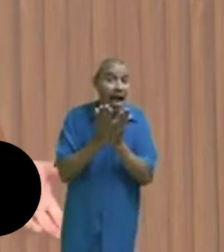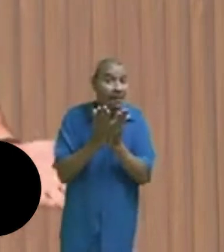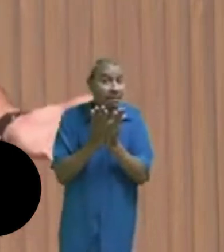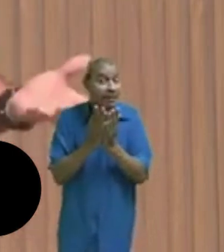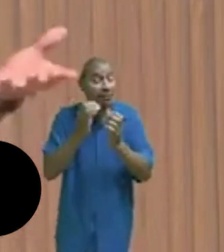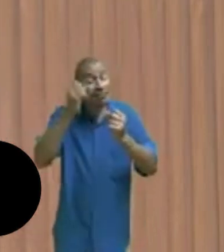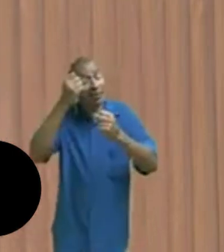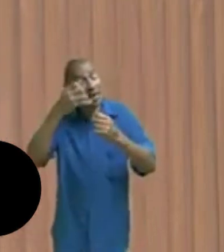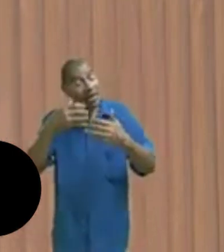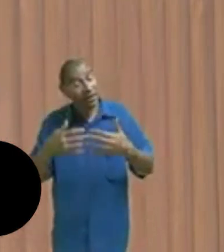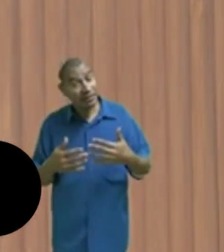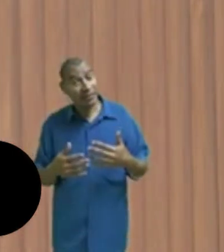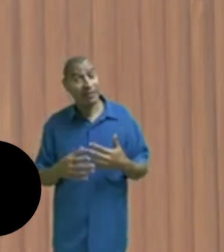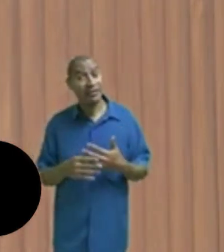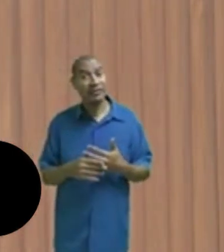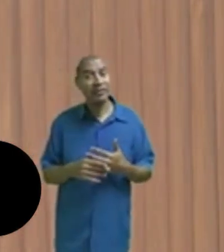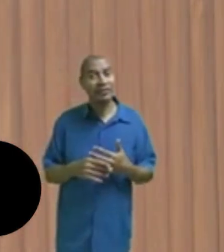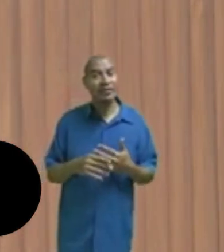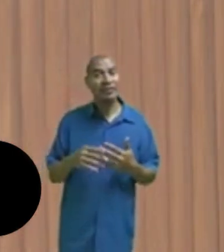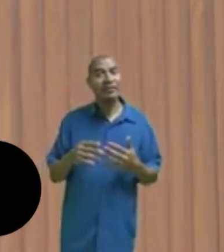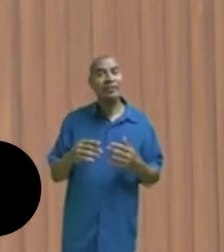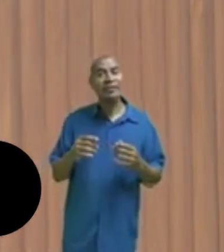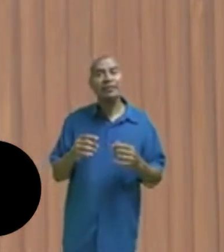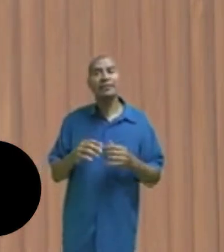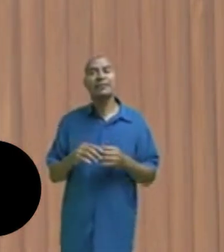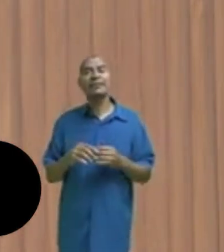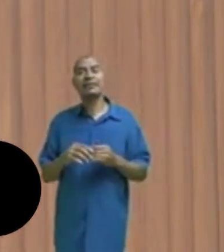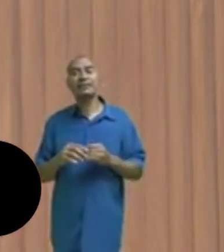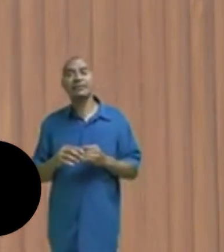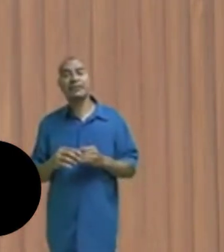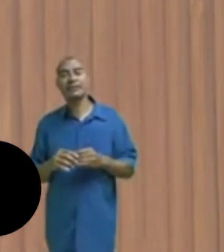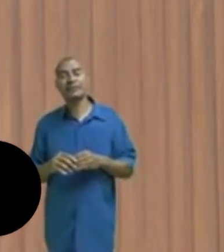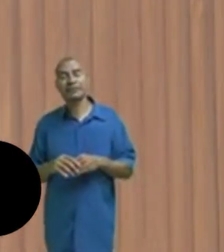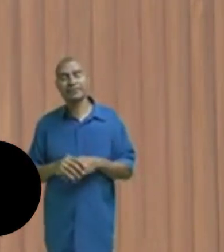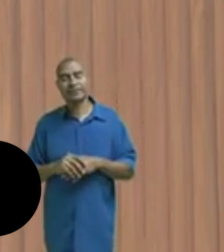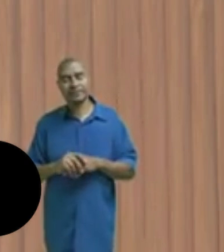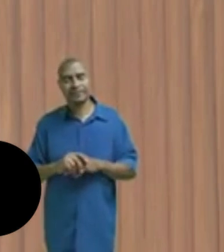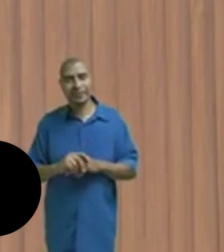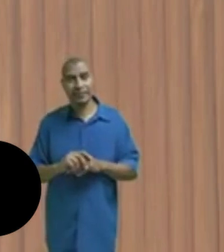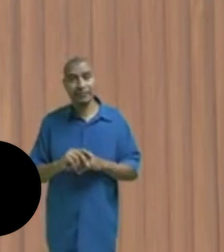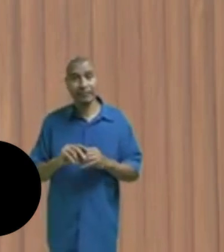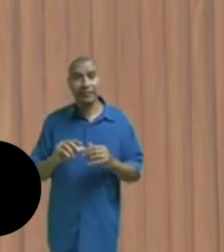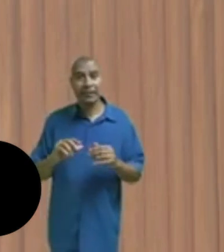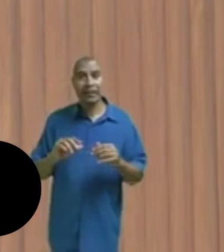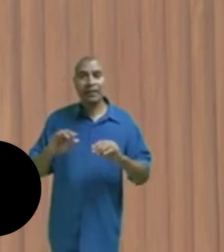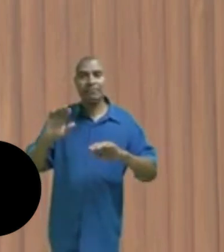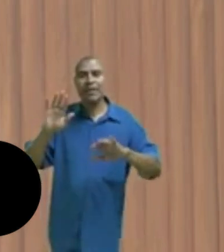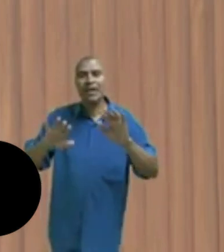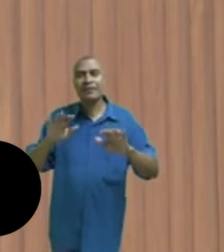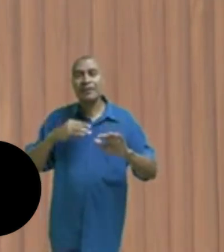que dar fruto. Temos que caçar ele na Bíblia até a gente encontrar.